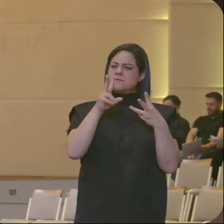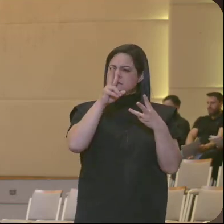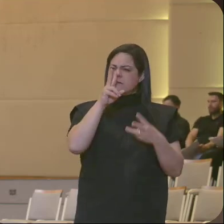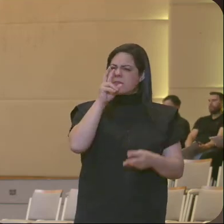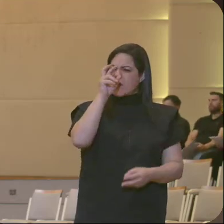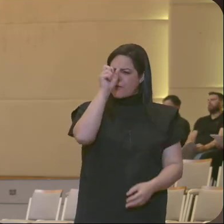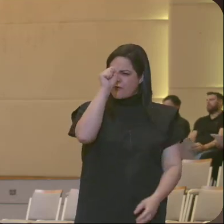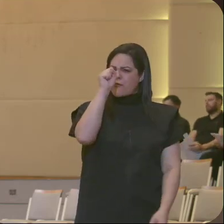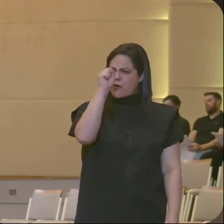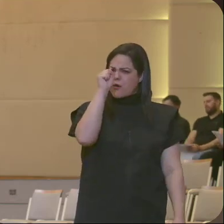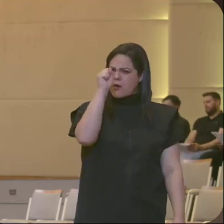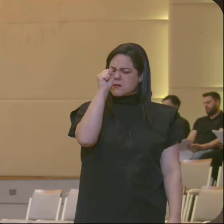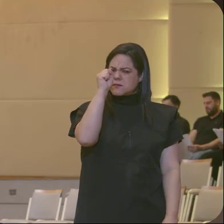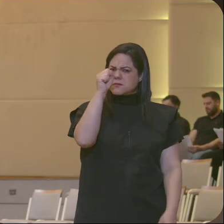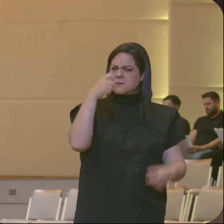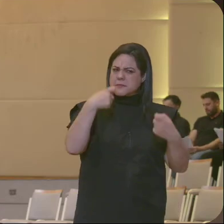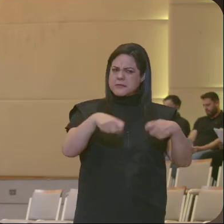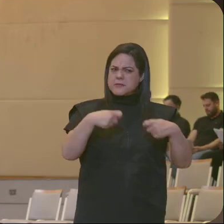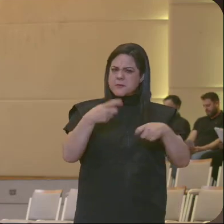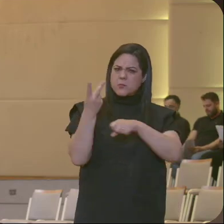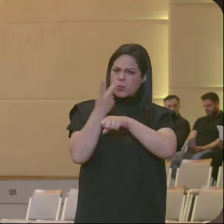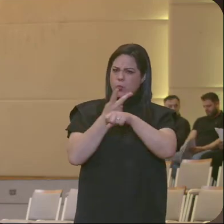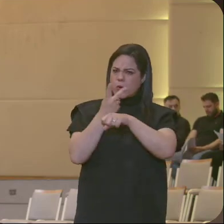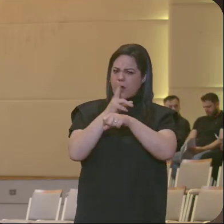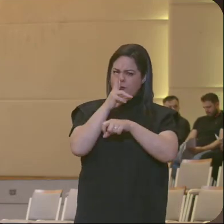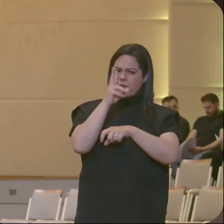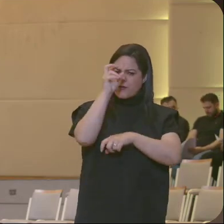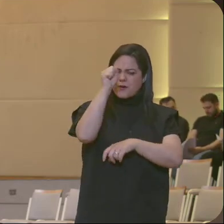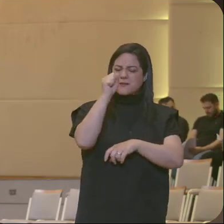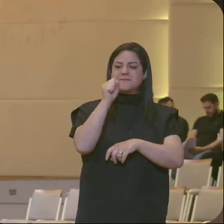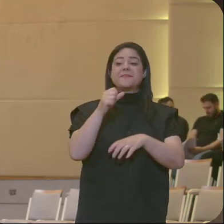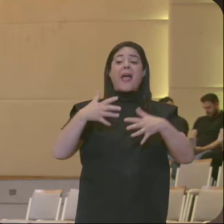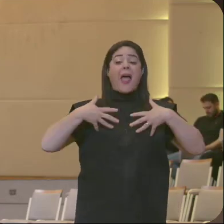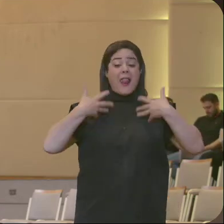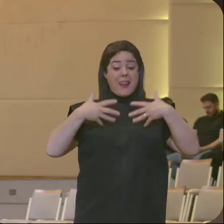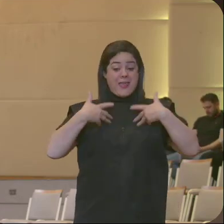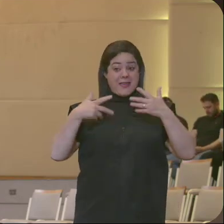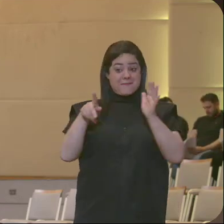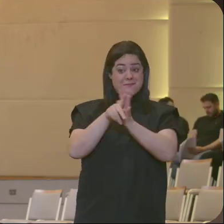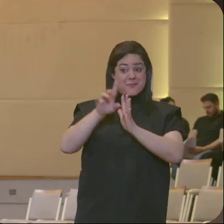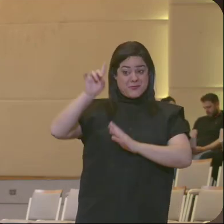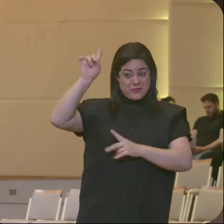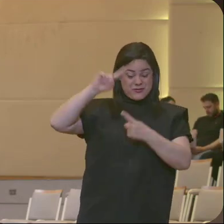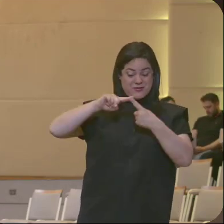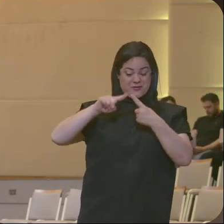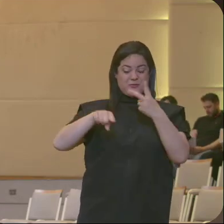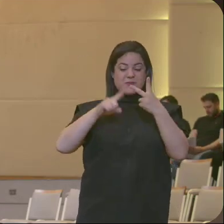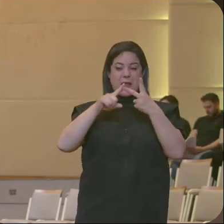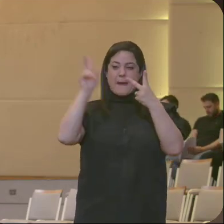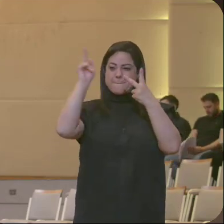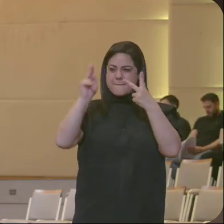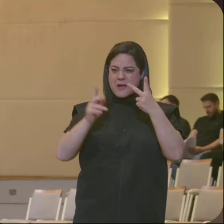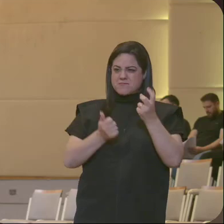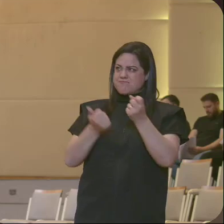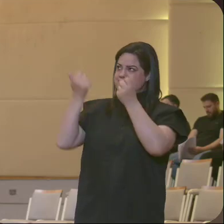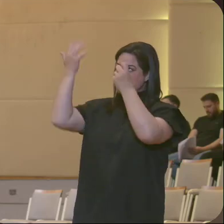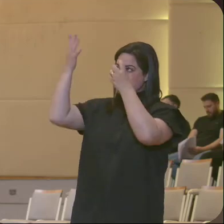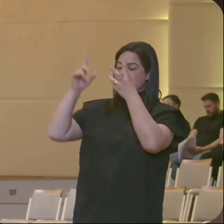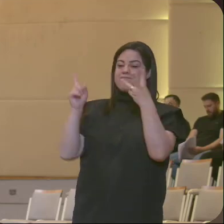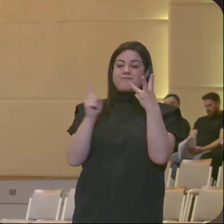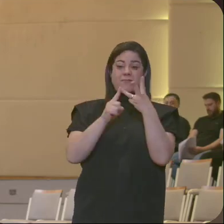fortalecimento. Isso mesmo, fortalecimento. Primeiro, alegria sobrenatural. Segundo, a paz da entrega.